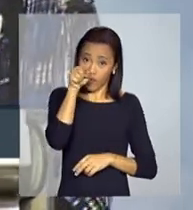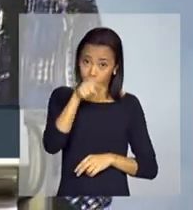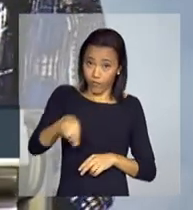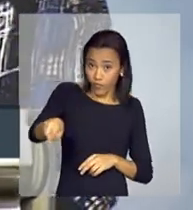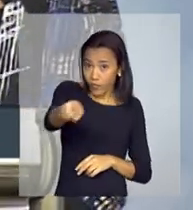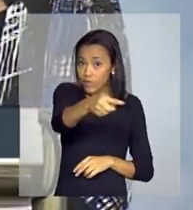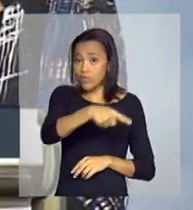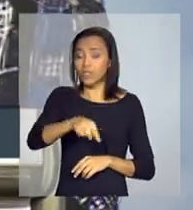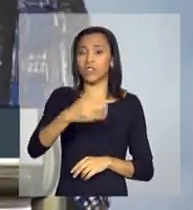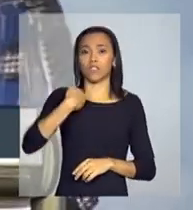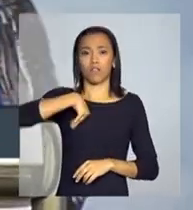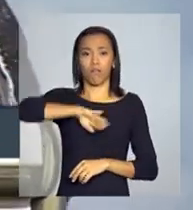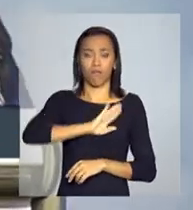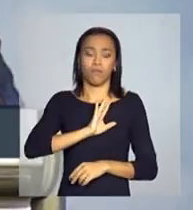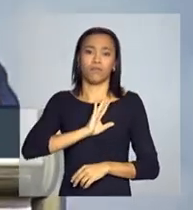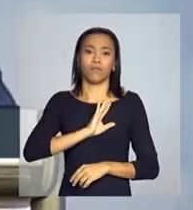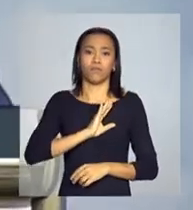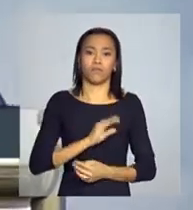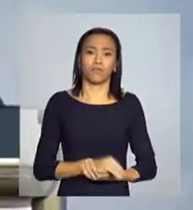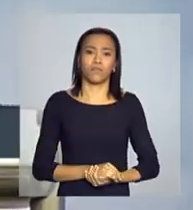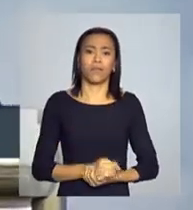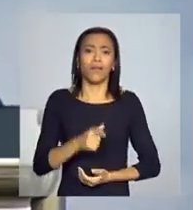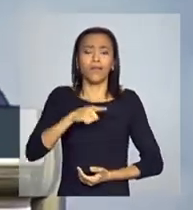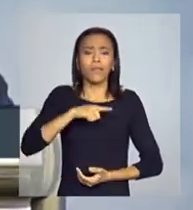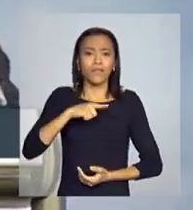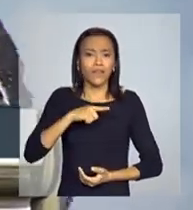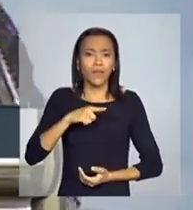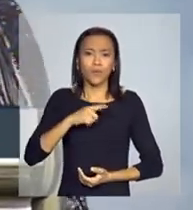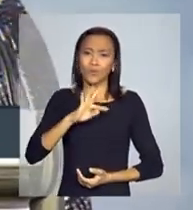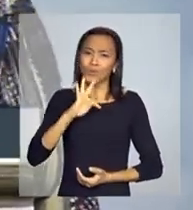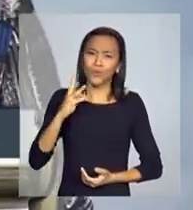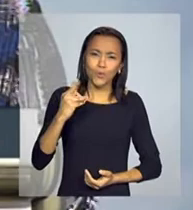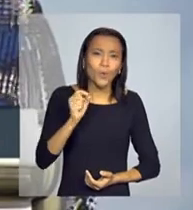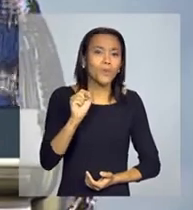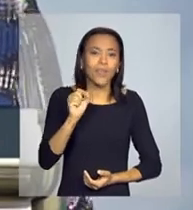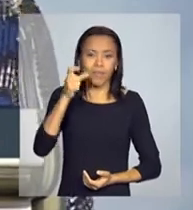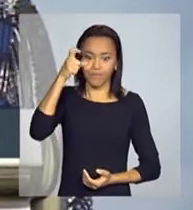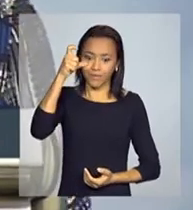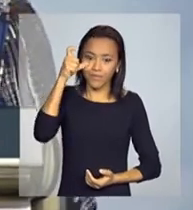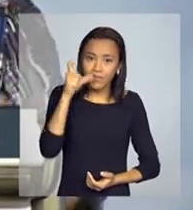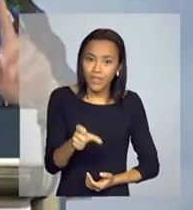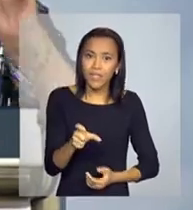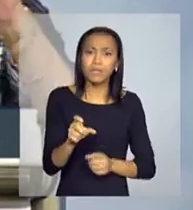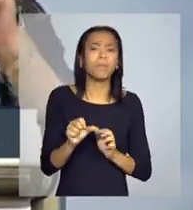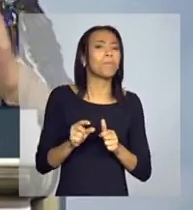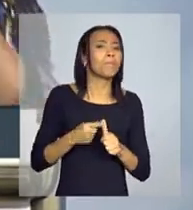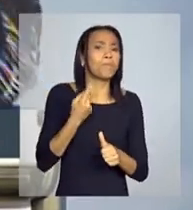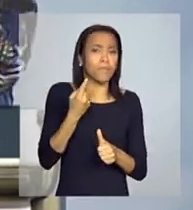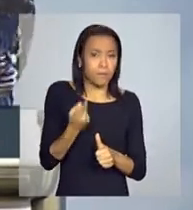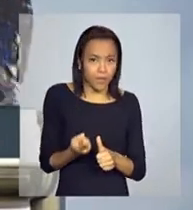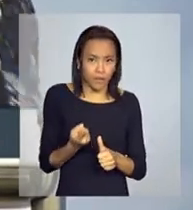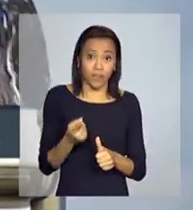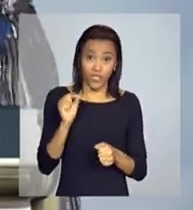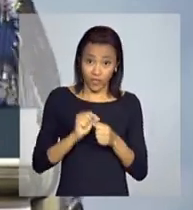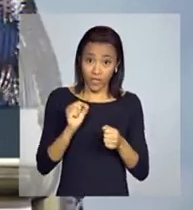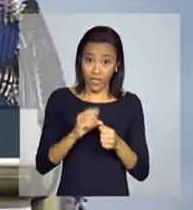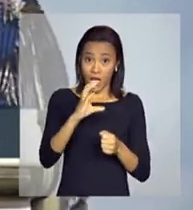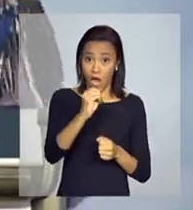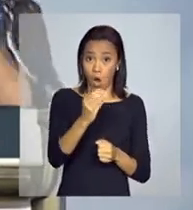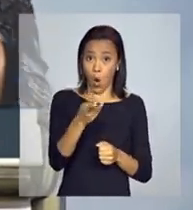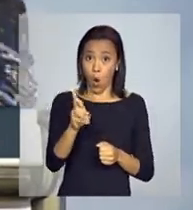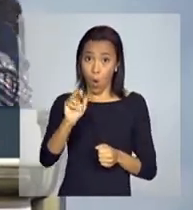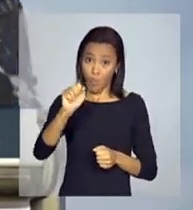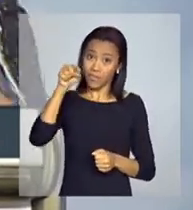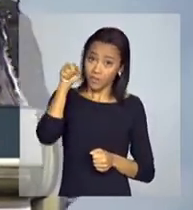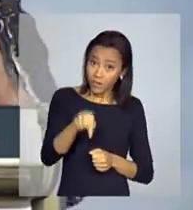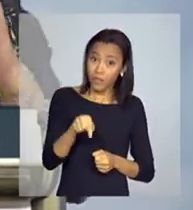que nós temos todo o interesse, primeiro, de fazer obras como essa,